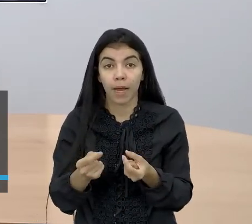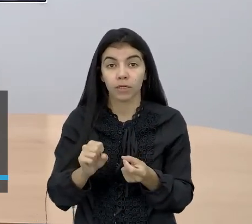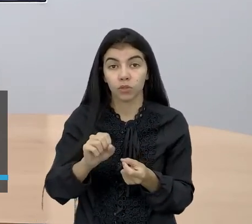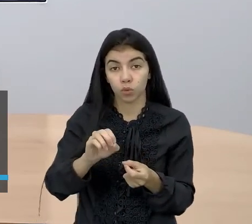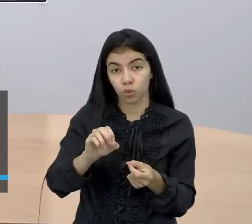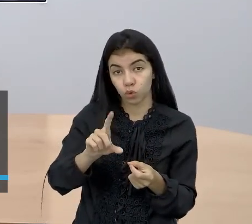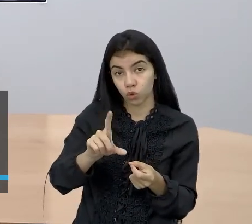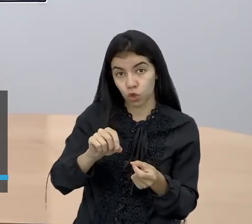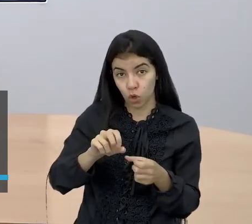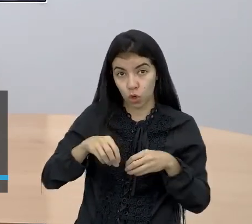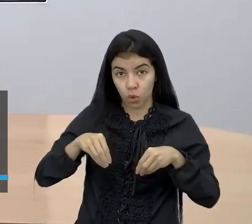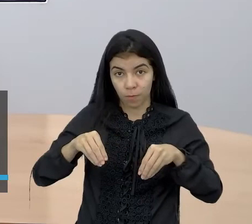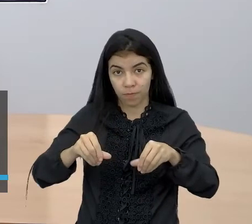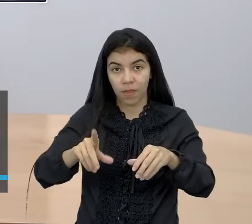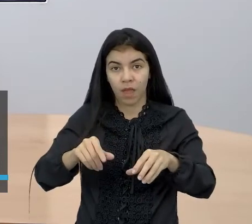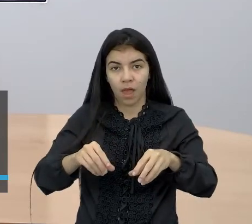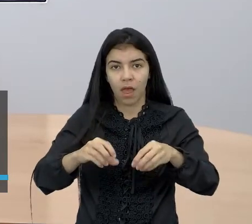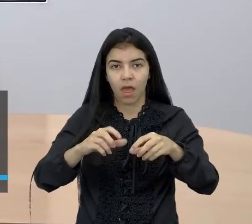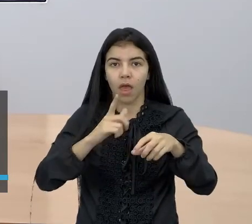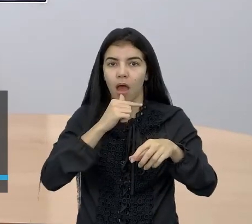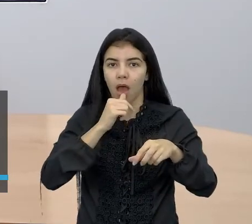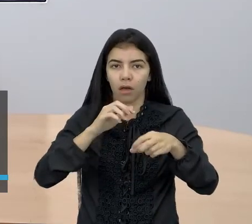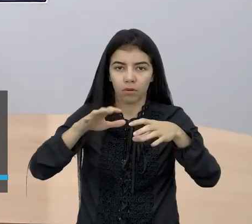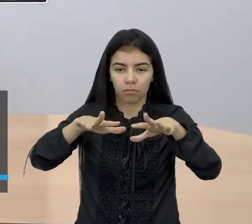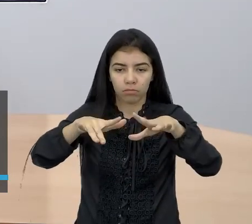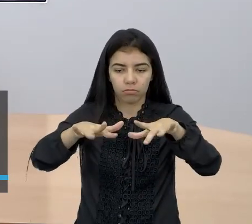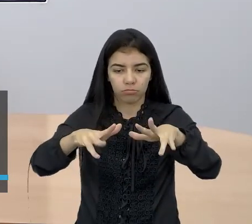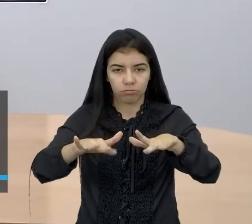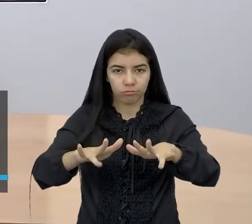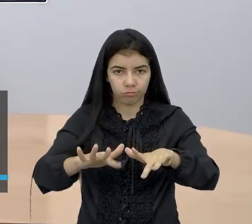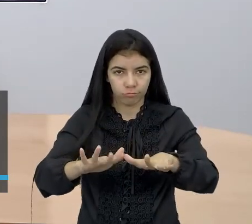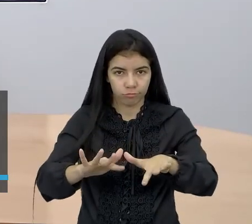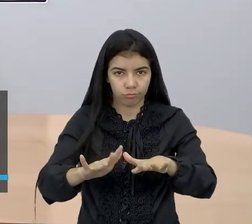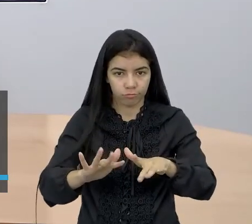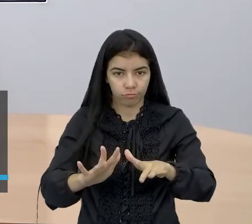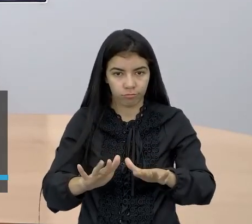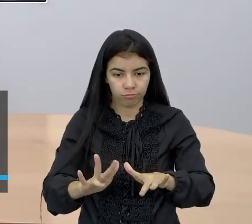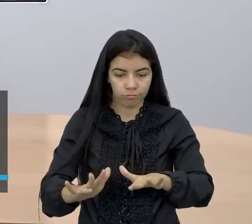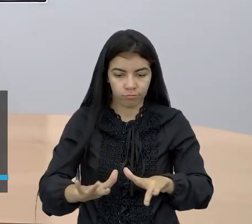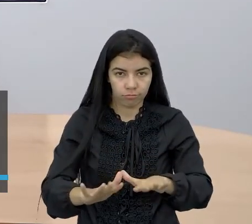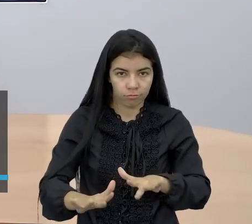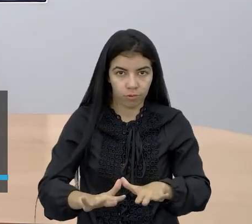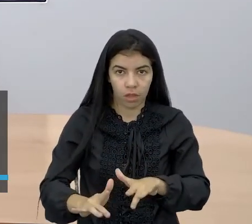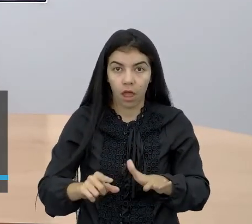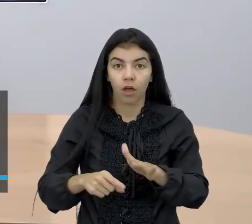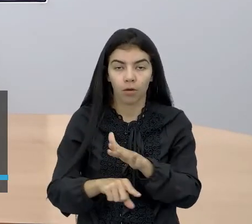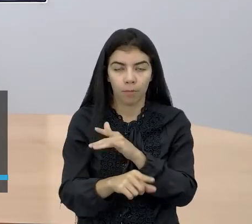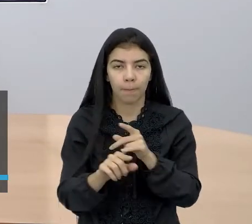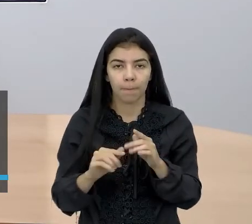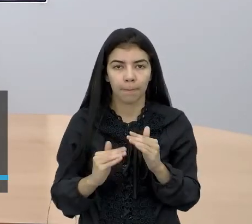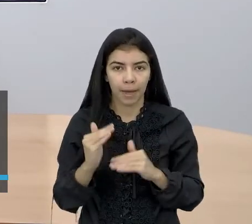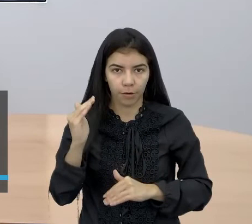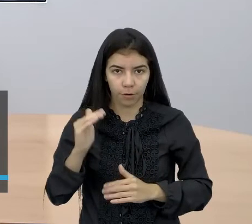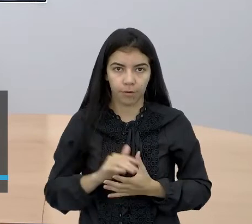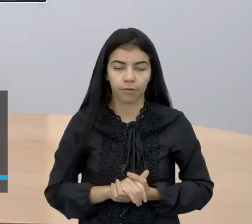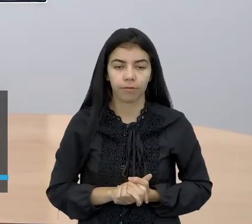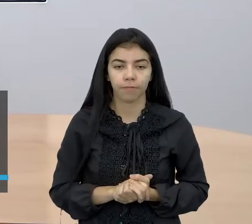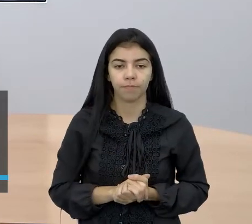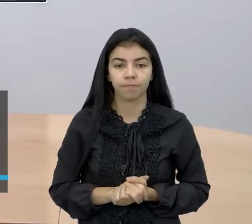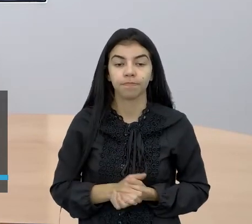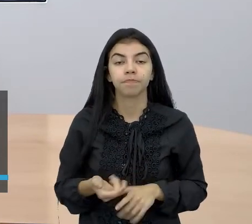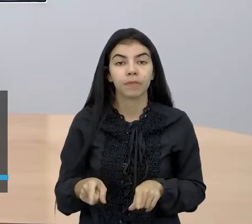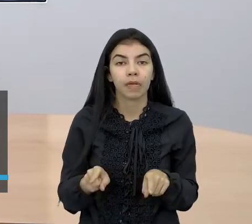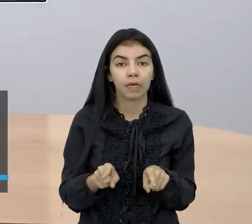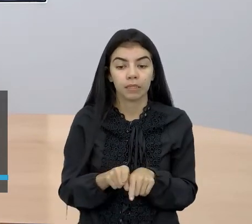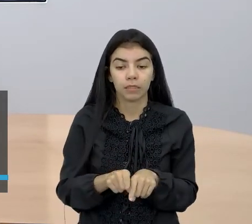fofinho, você tem uma boa infiltração de água, ela podendo atingir ali níveis mais inferiores, tá? Se você